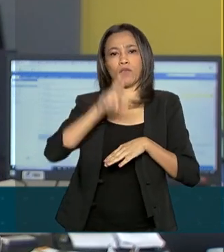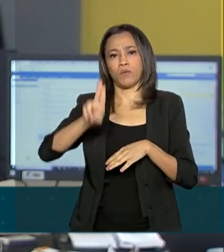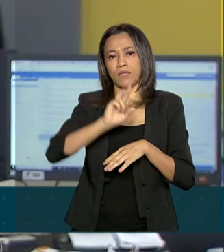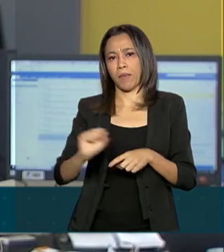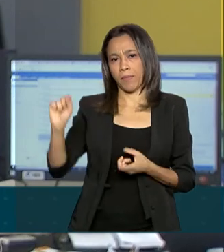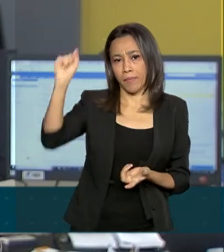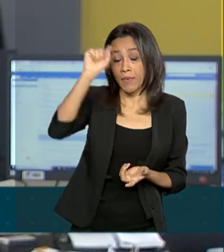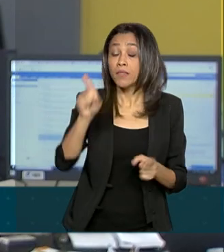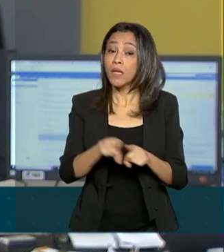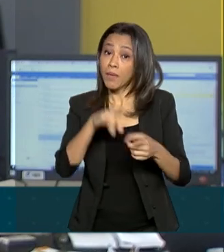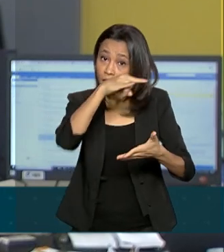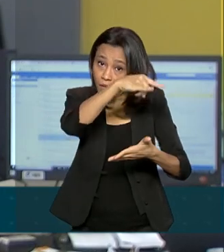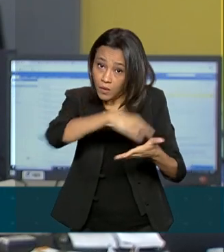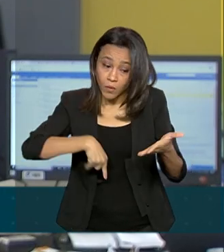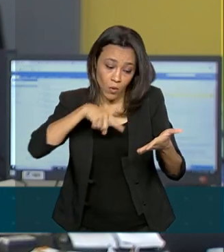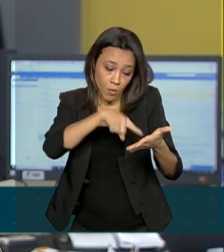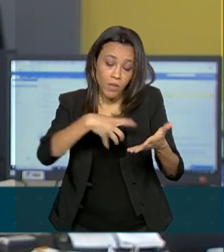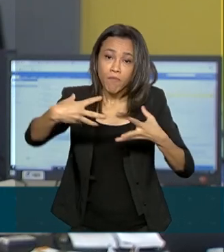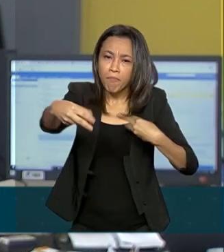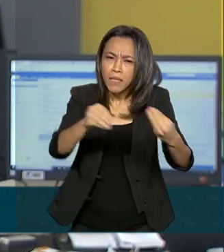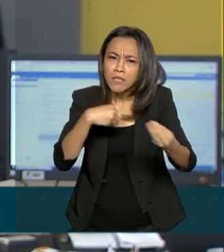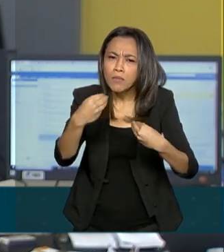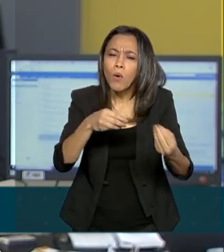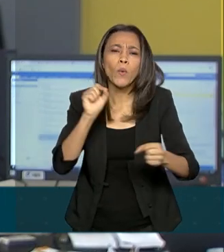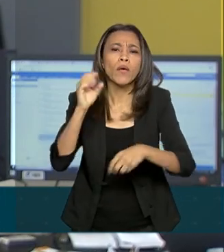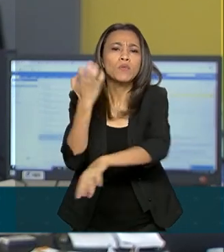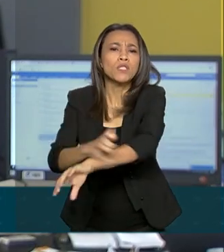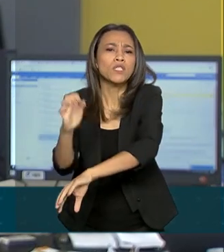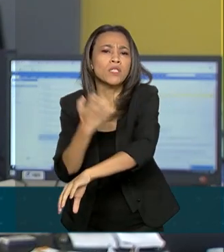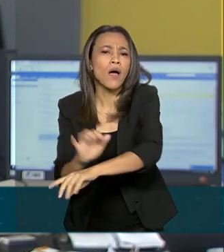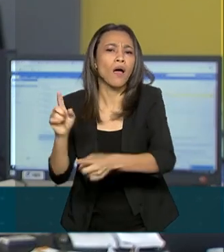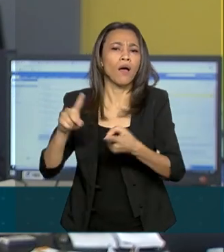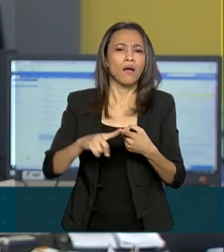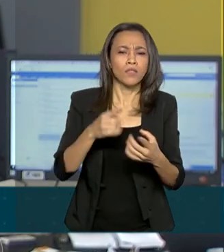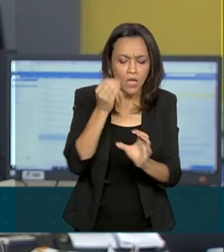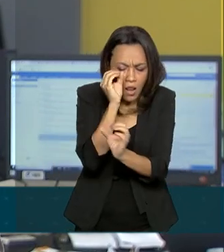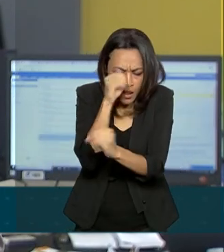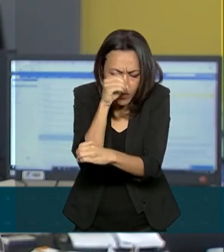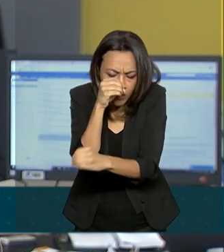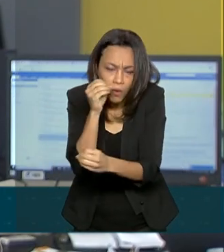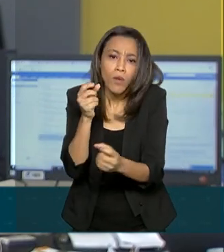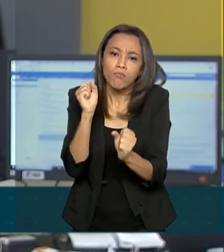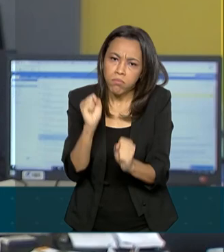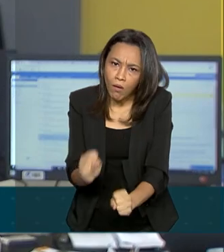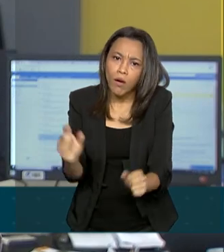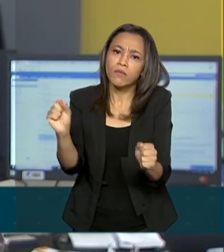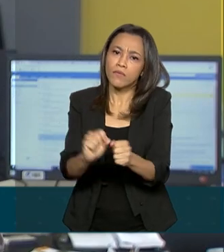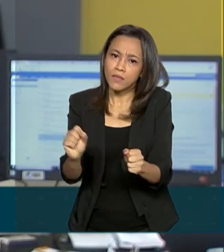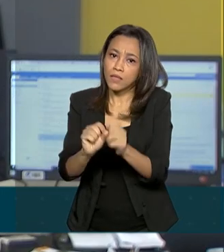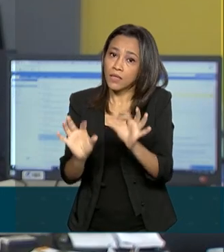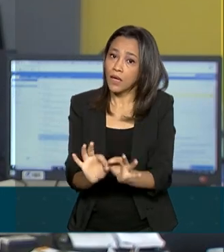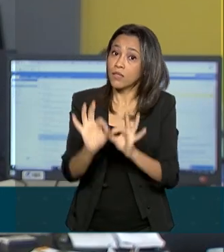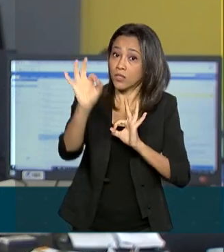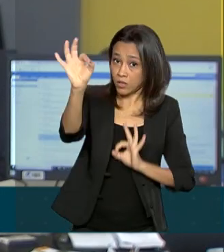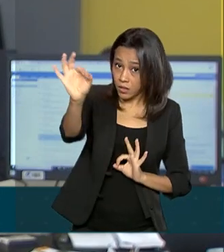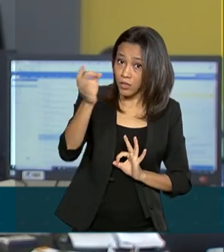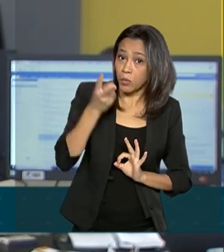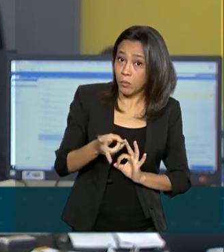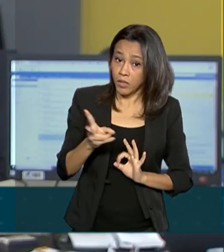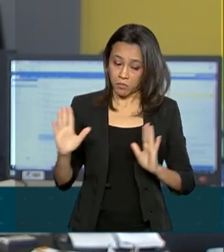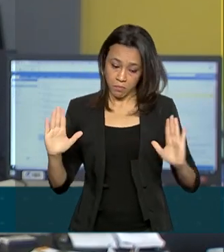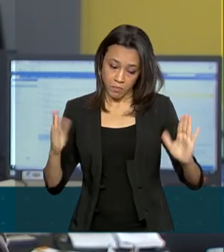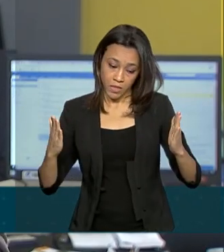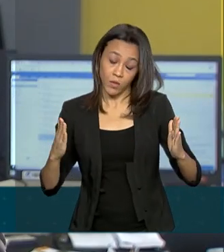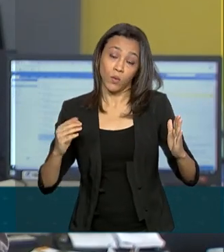ainda flexibilizou os estágios e as práticas em laboratórios, que também poderão ser feitas à distância no mesmo período. A única